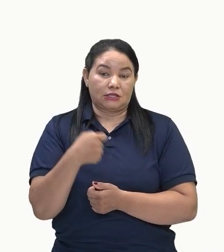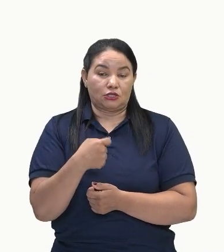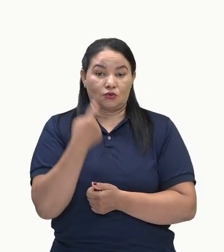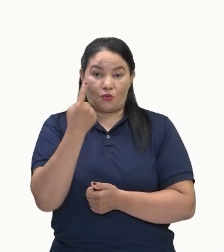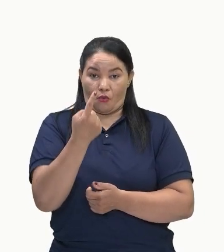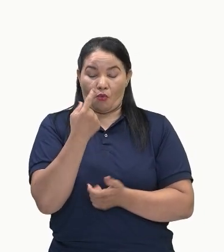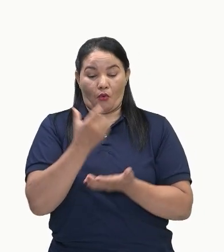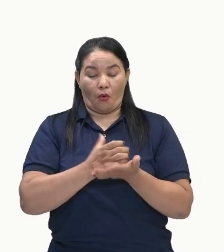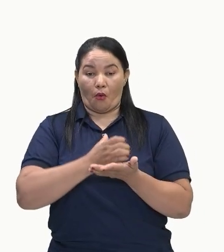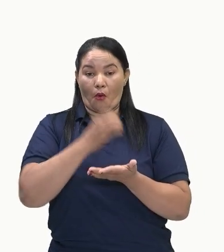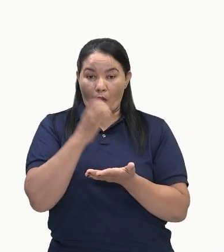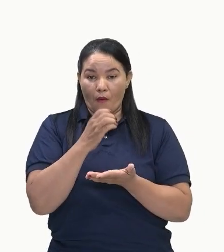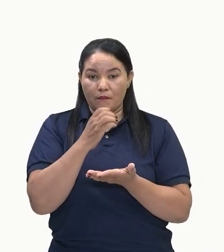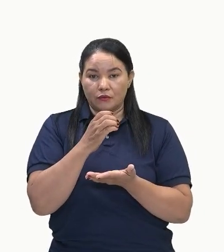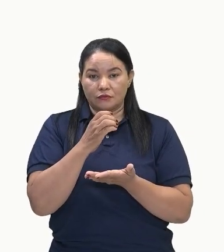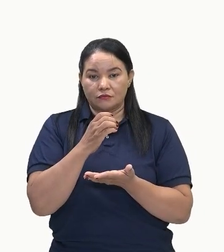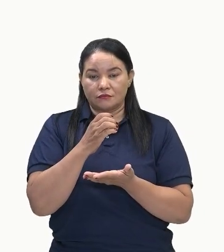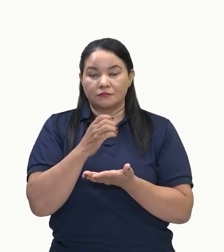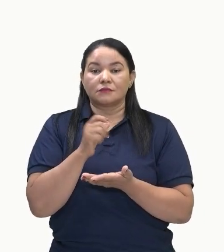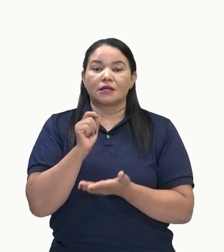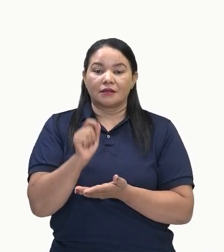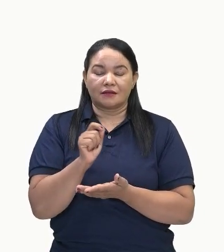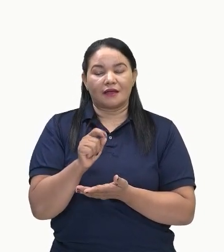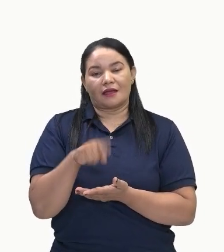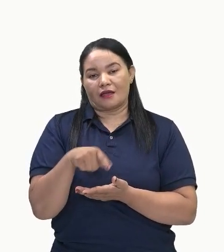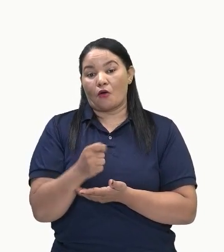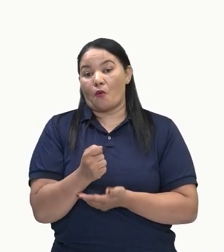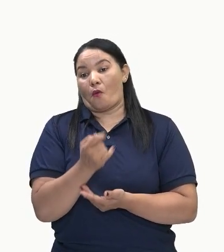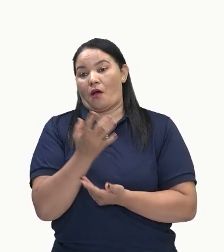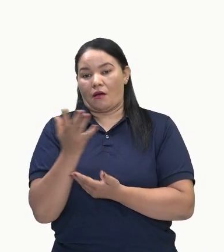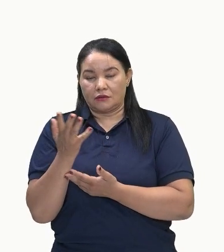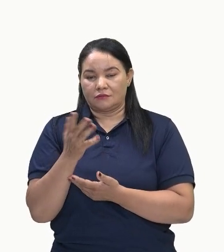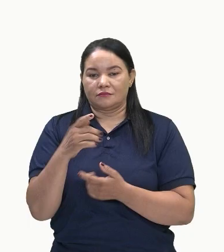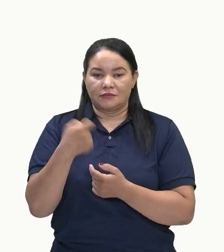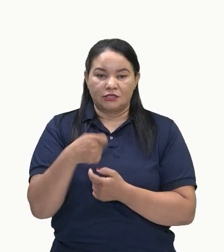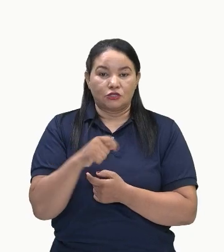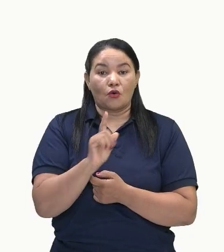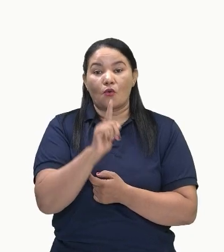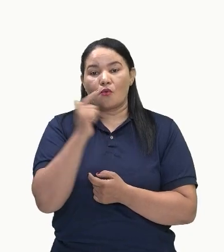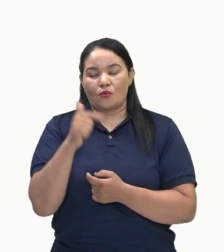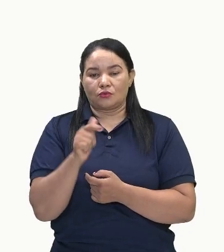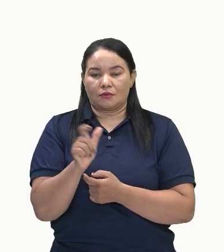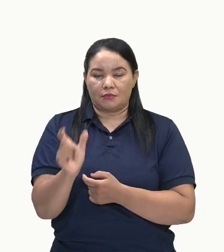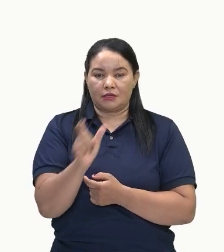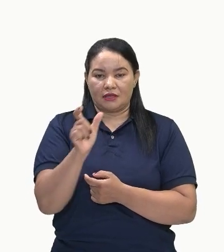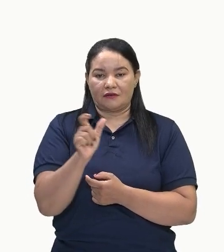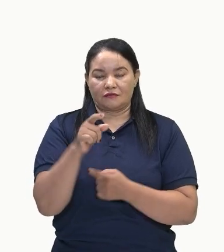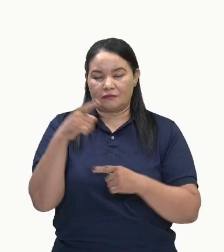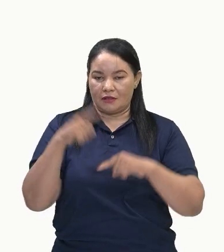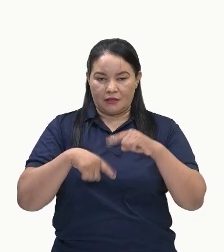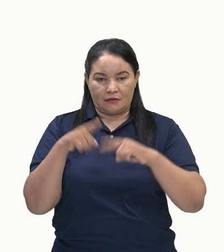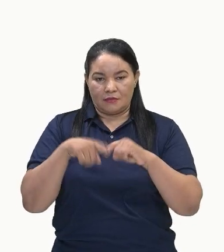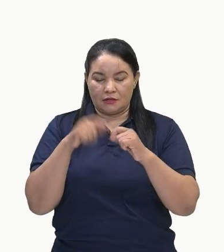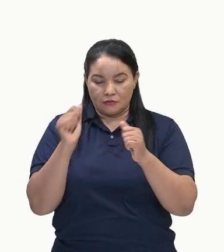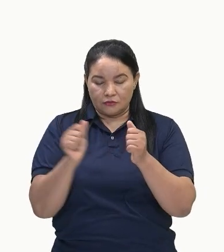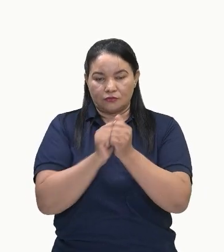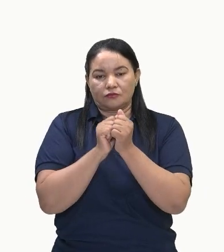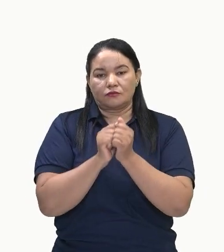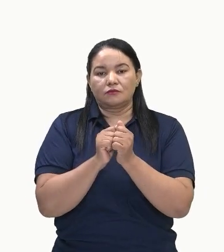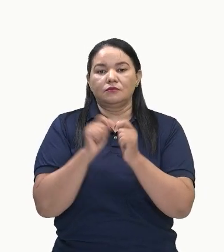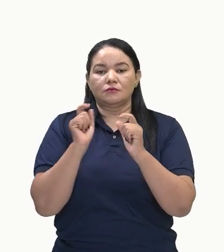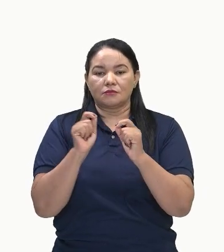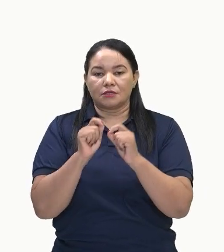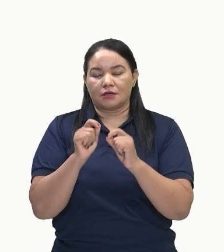pelo menos de um copo, para medir a quantidade dessa água. Aí eu estou precisando de um outro elemento para fazer essa contagem